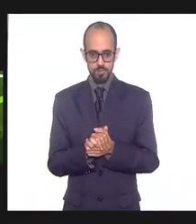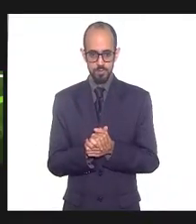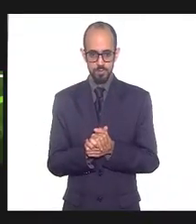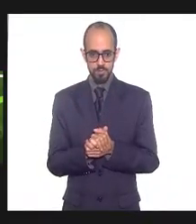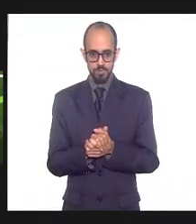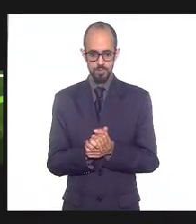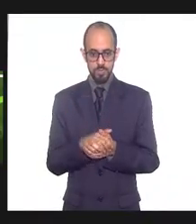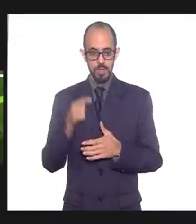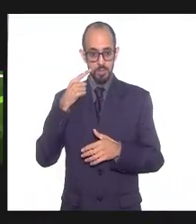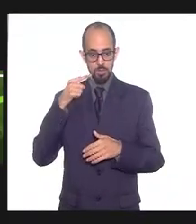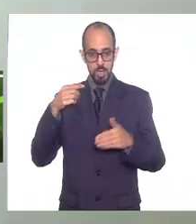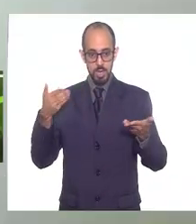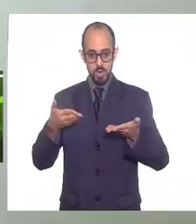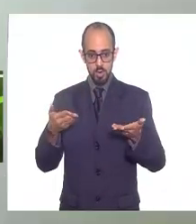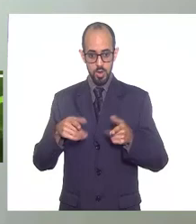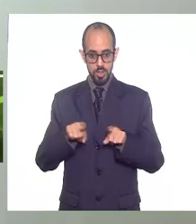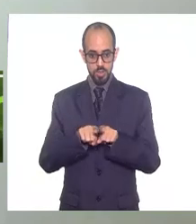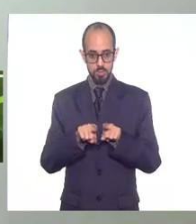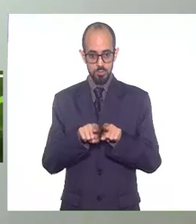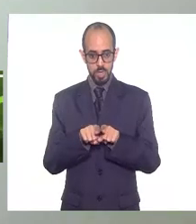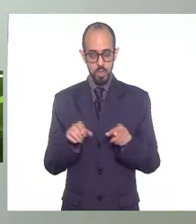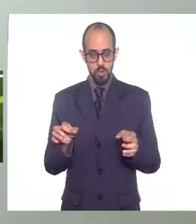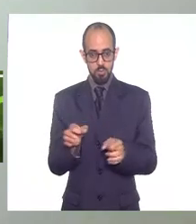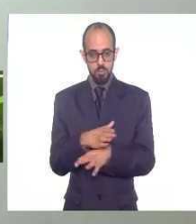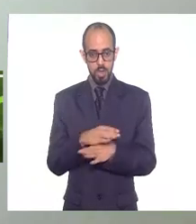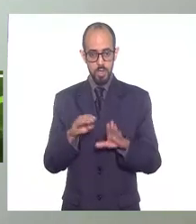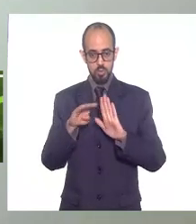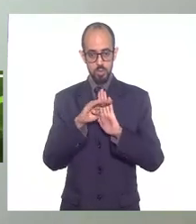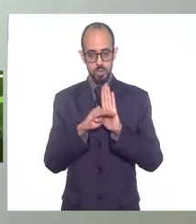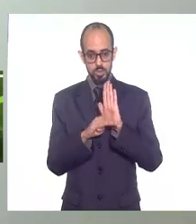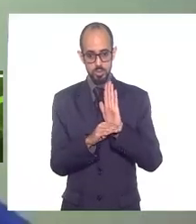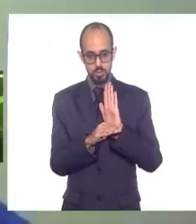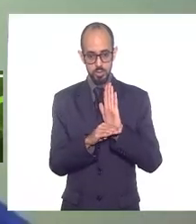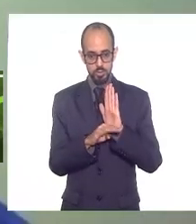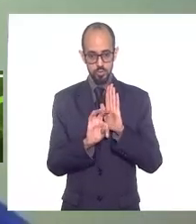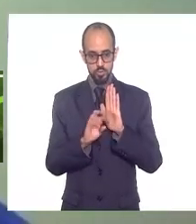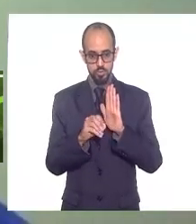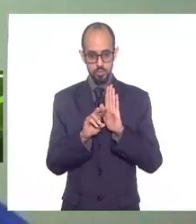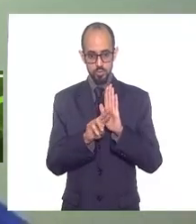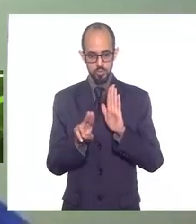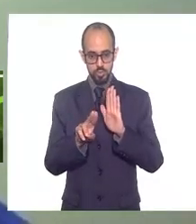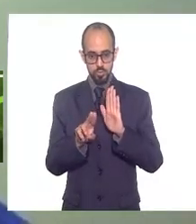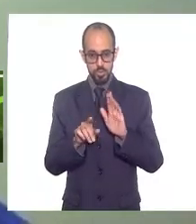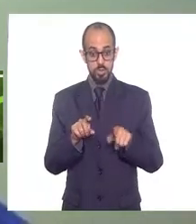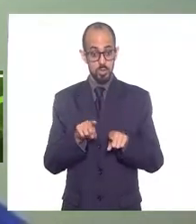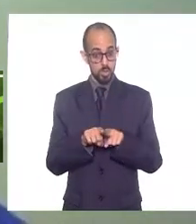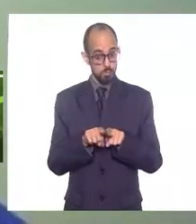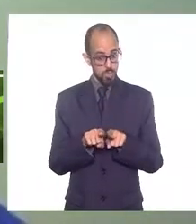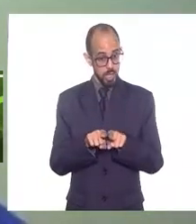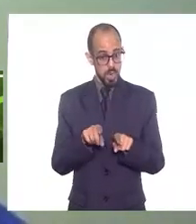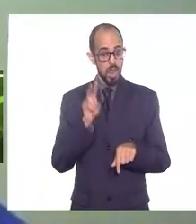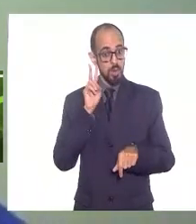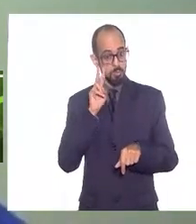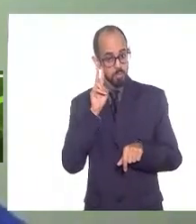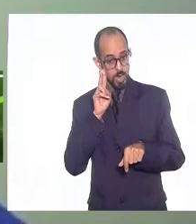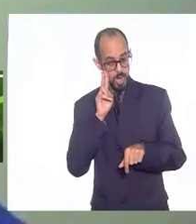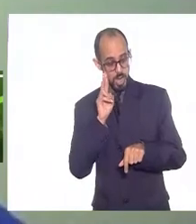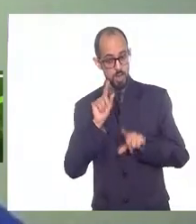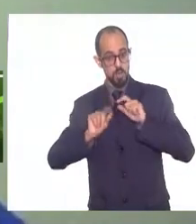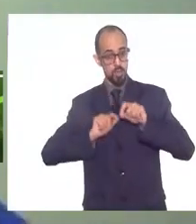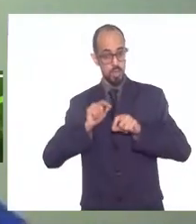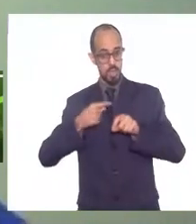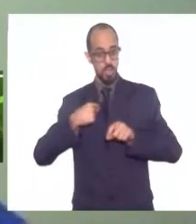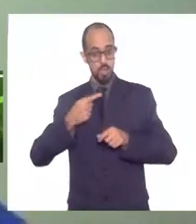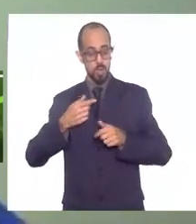E essa semana eu já completo a lista também, já mando com os nomes. E nós tínhamos também, só lembrando que eu estou considerando também